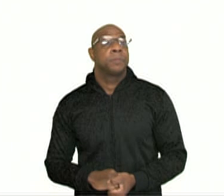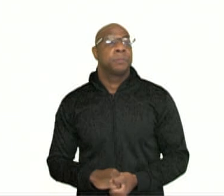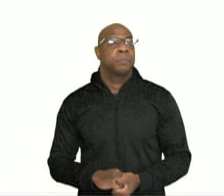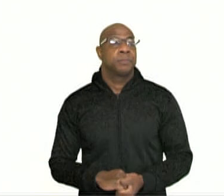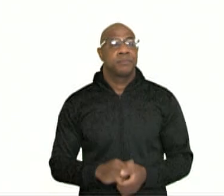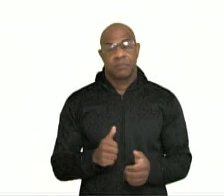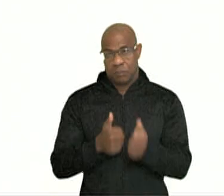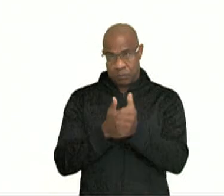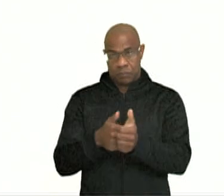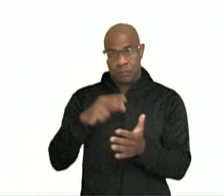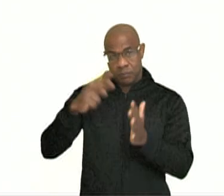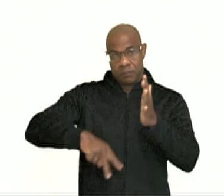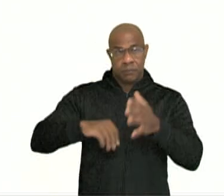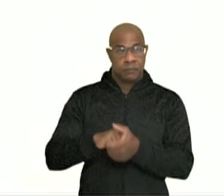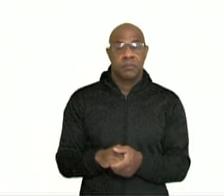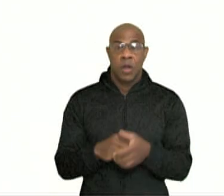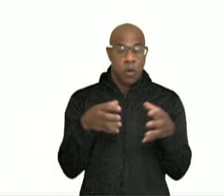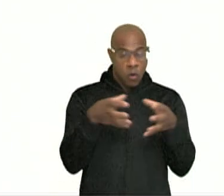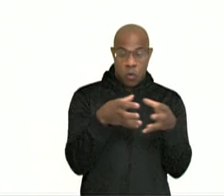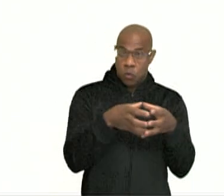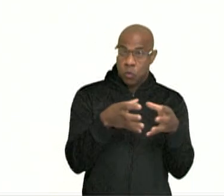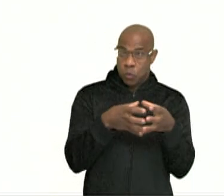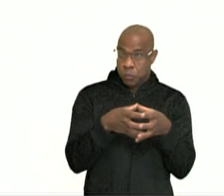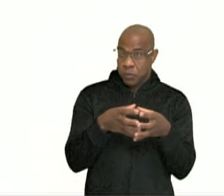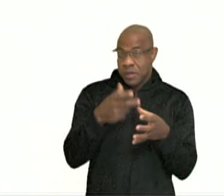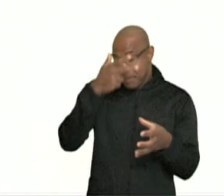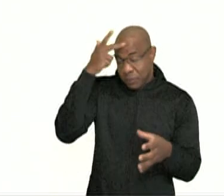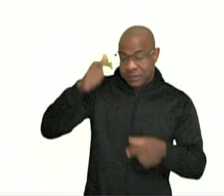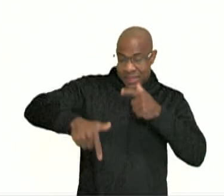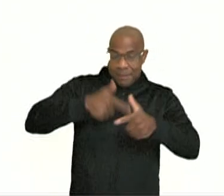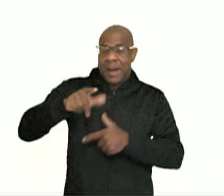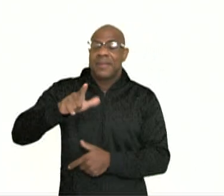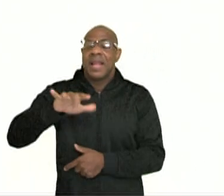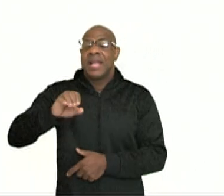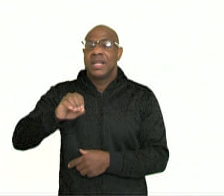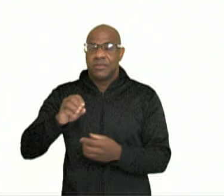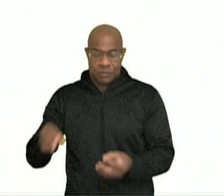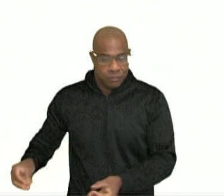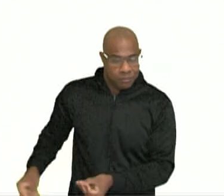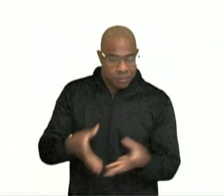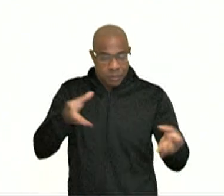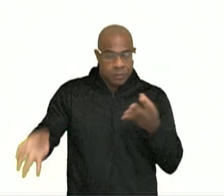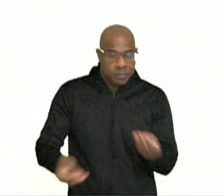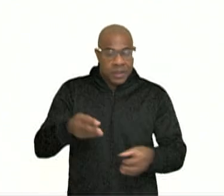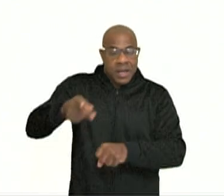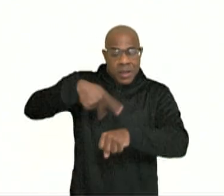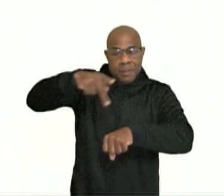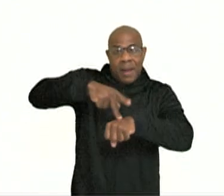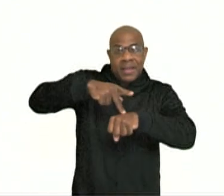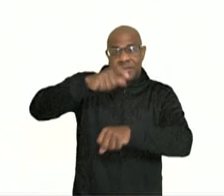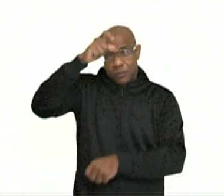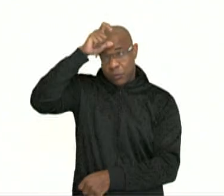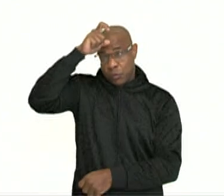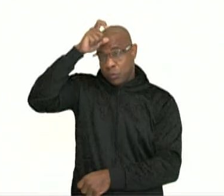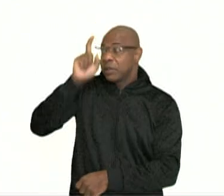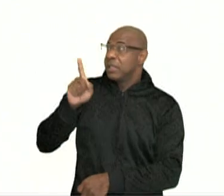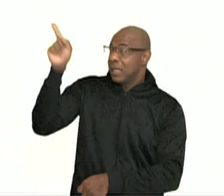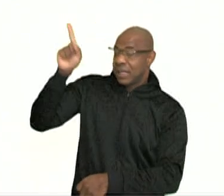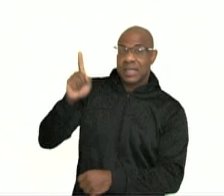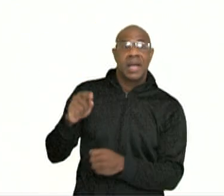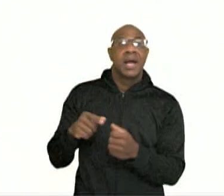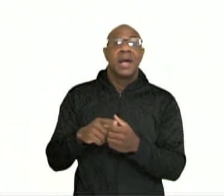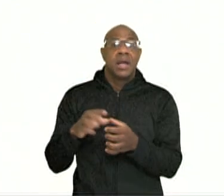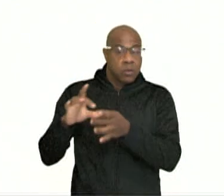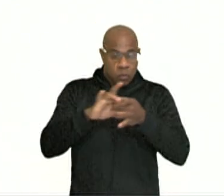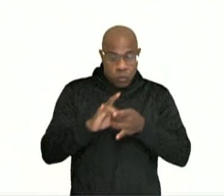Acompanhe a leitura. Um grupo de coletores de lixo de Ankara, na Turquia, se uniu para abrir uma biblioteca pública com